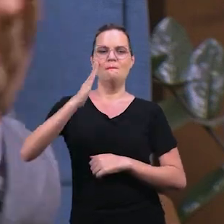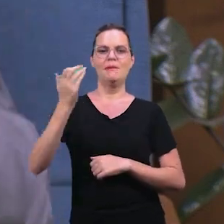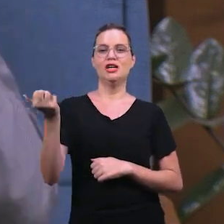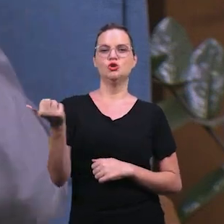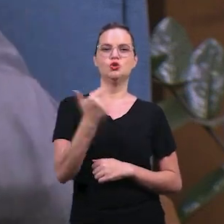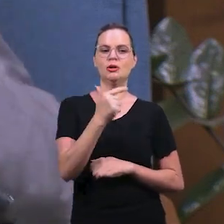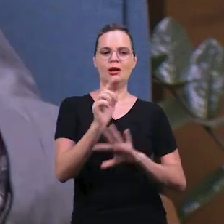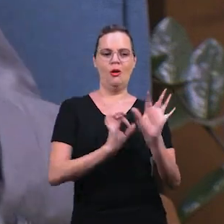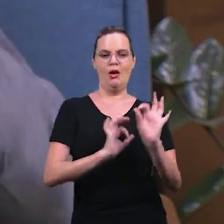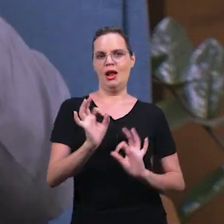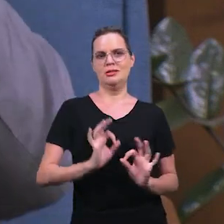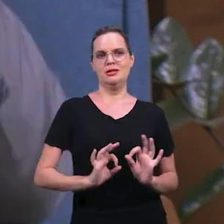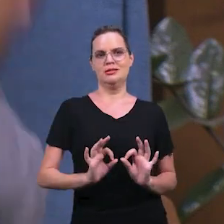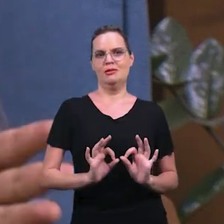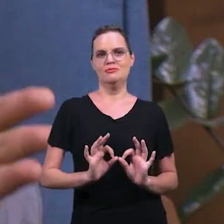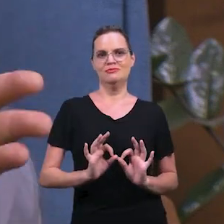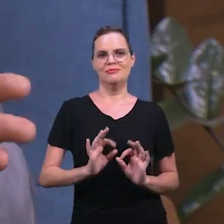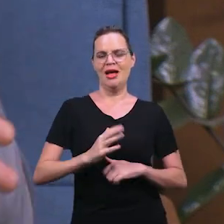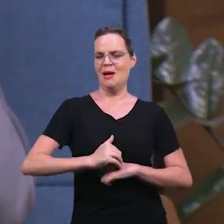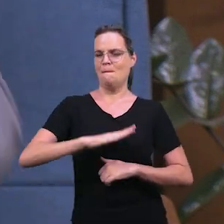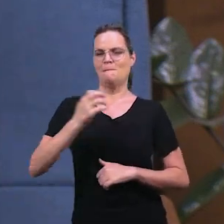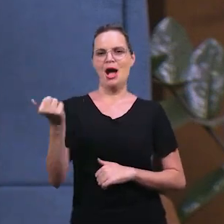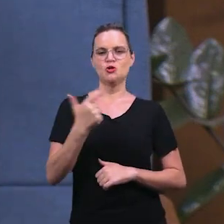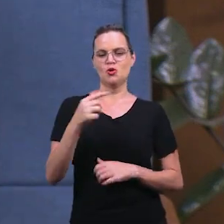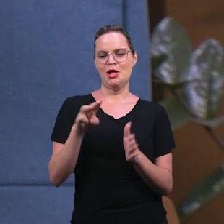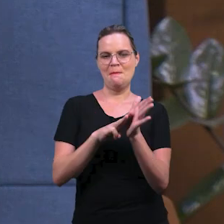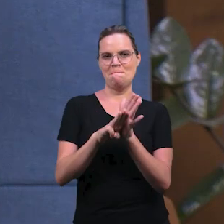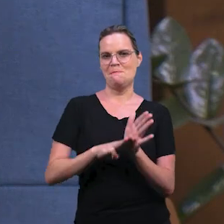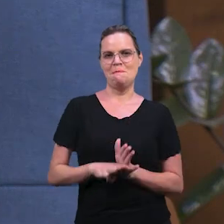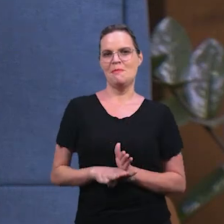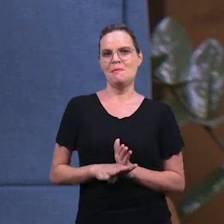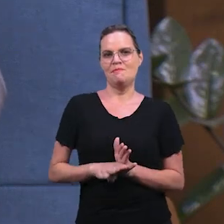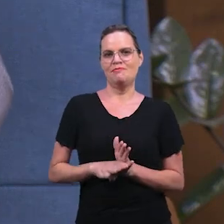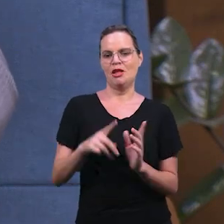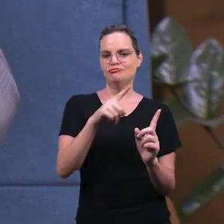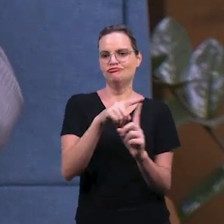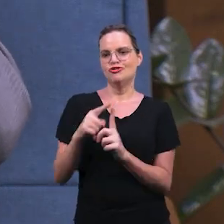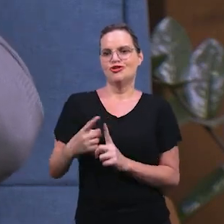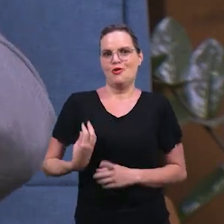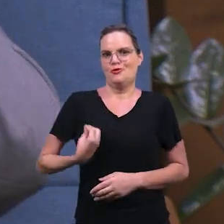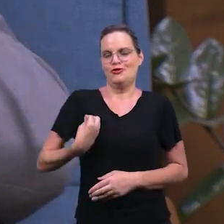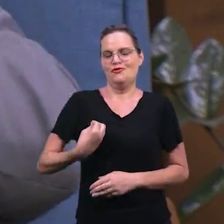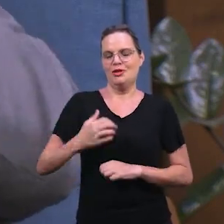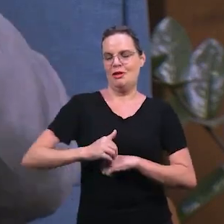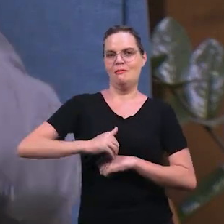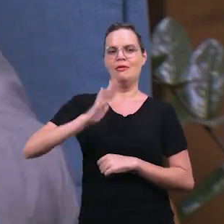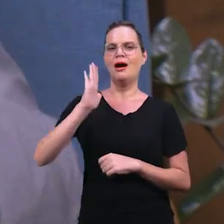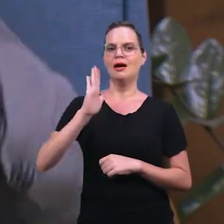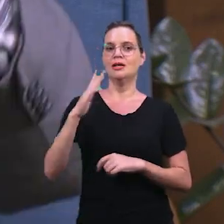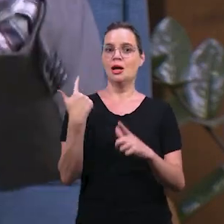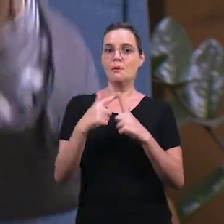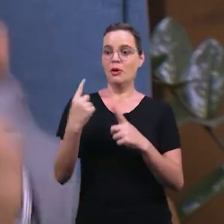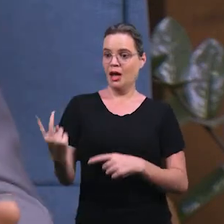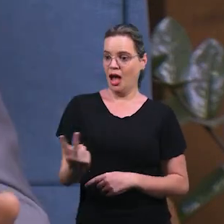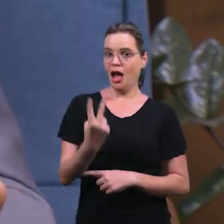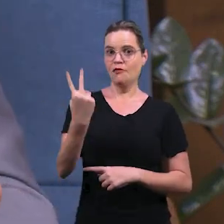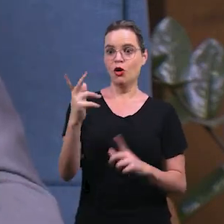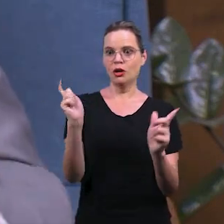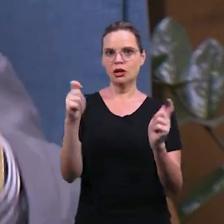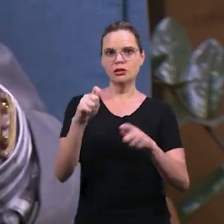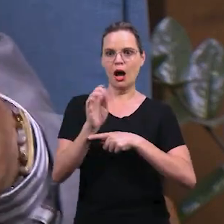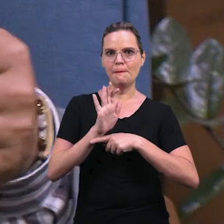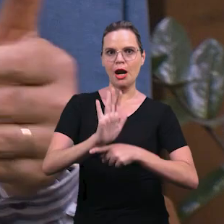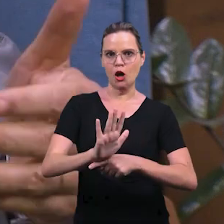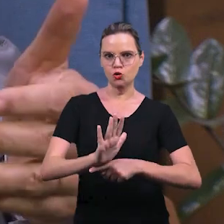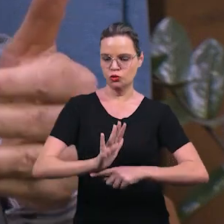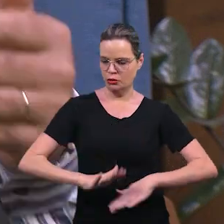de simplesmente ter uma organização e um método de vida. São valores que, de fato, ajudam